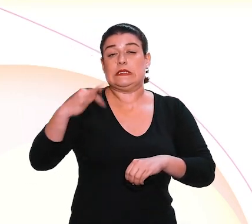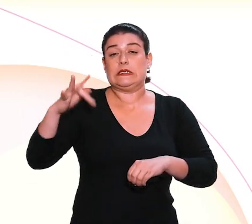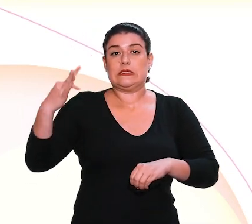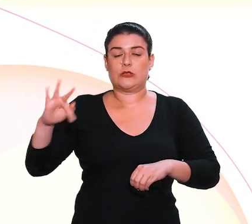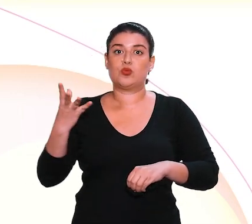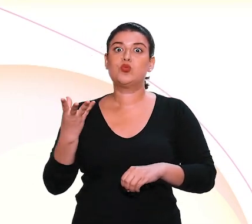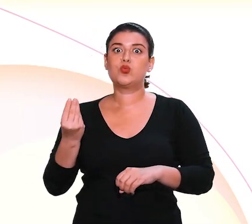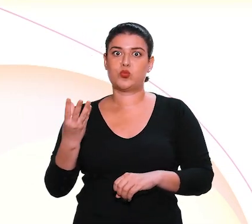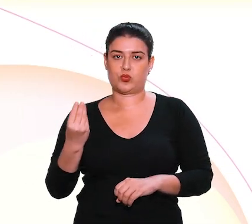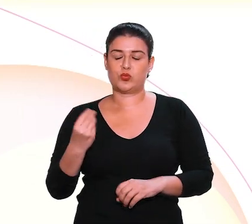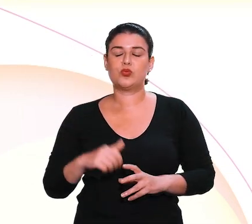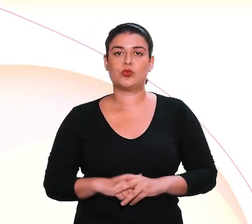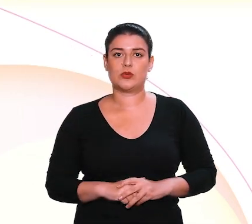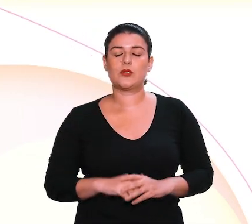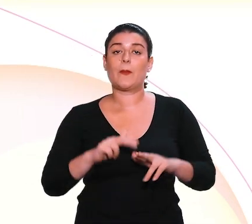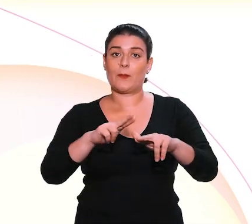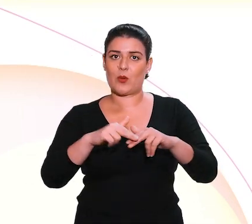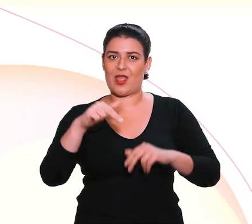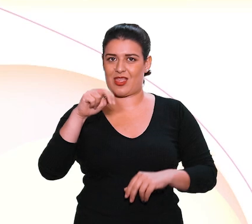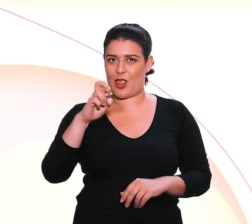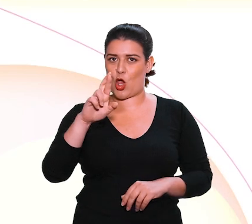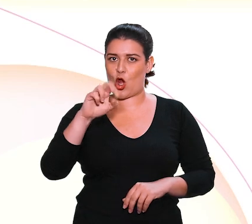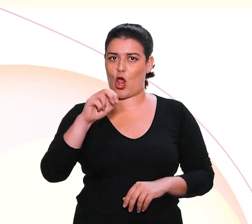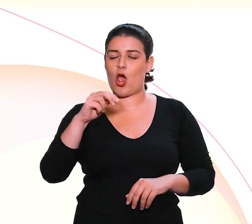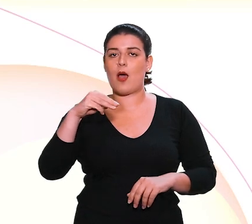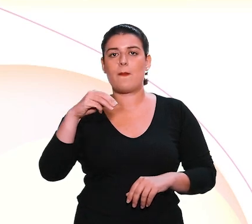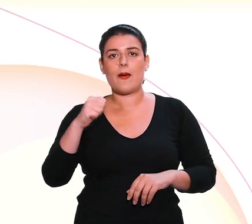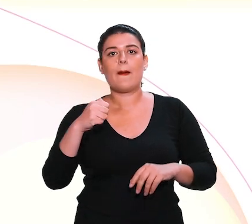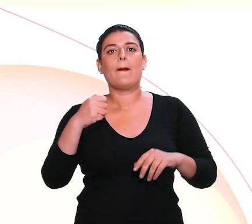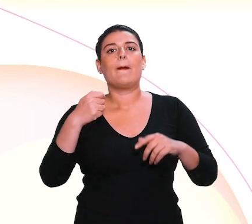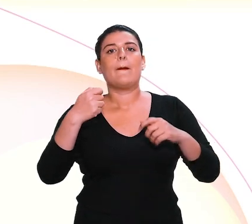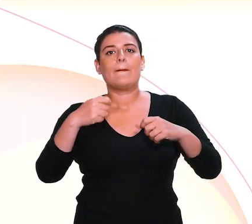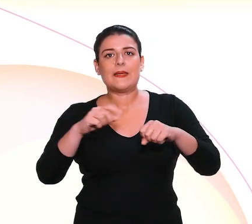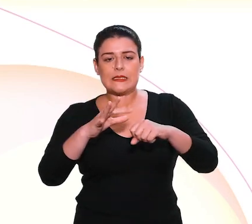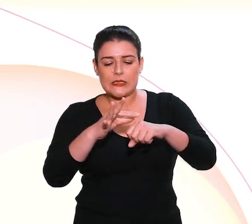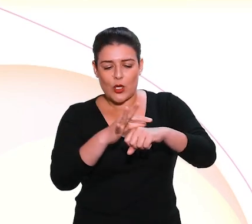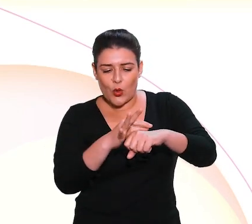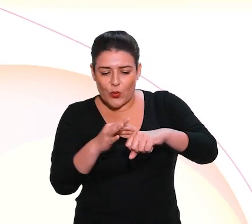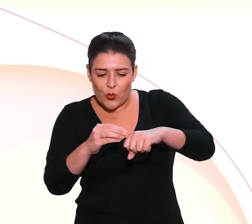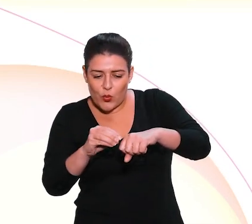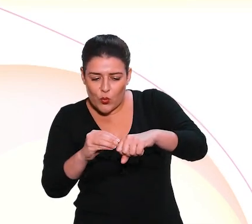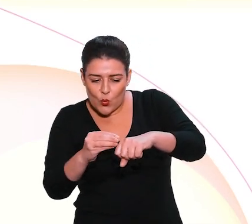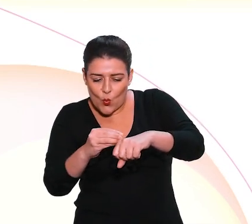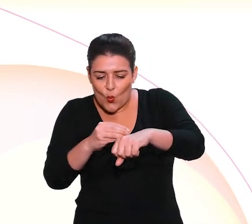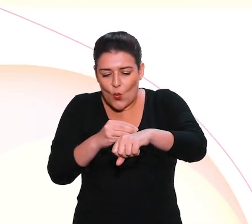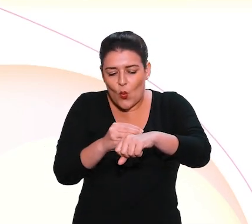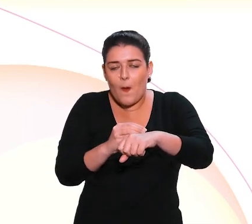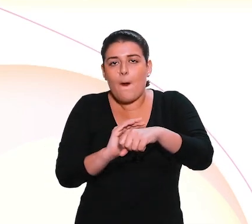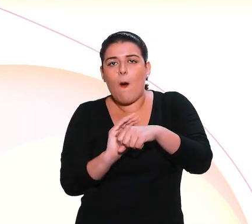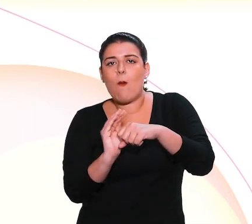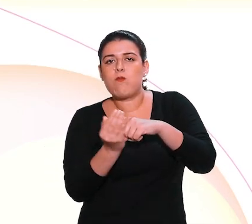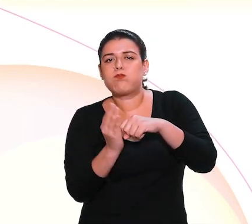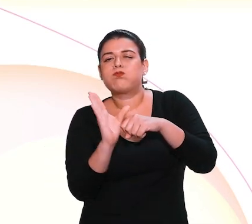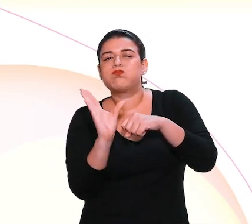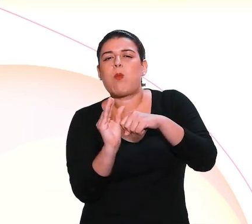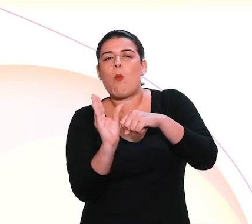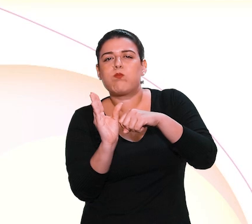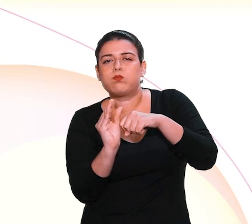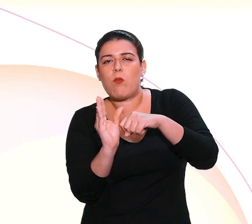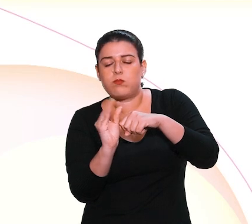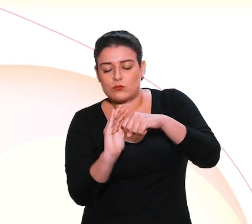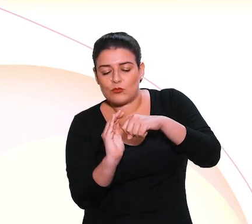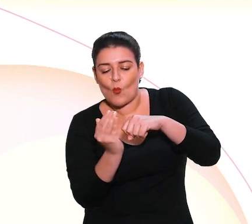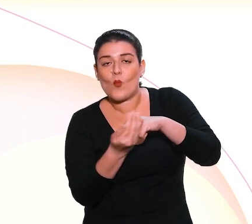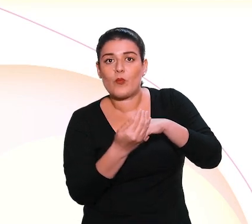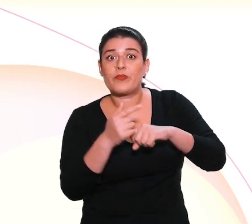dor absurda no paciente. Por isso o neuroma ele tem que ser sempre projetado para ficar protegido por tecido mole.